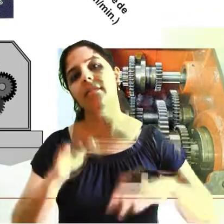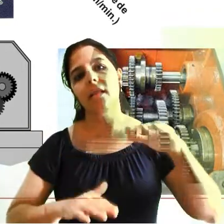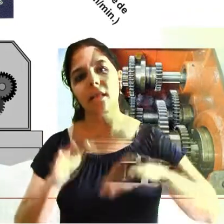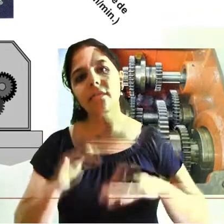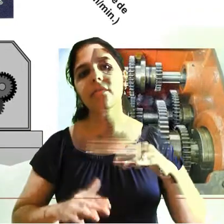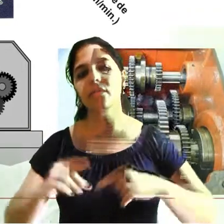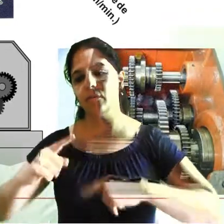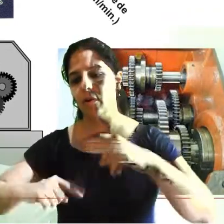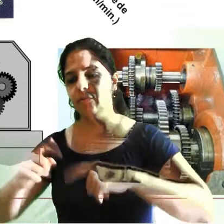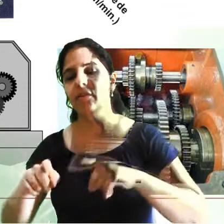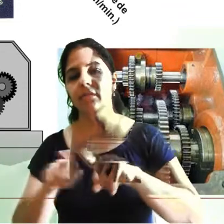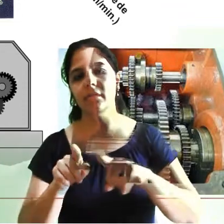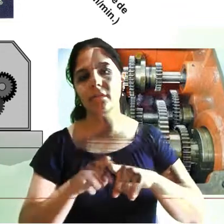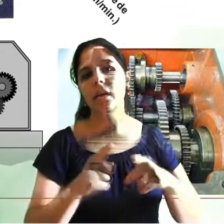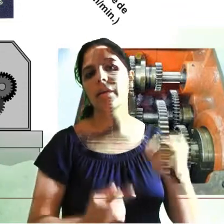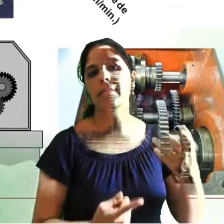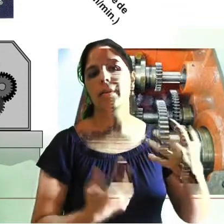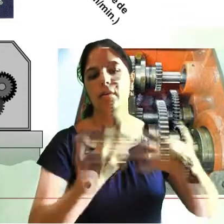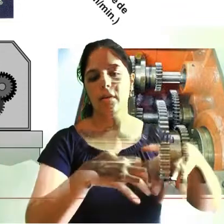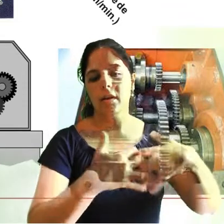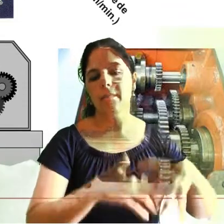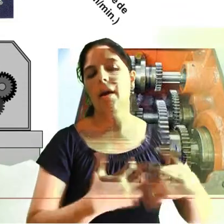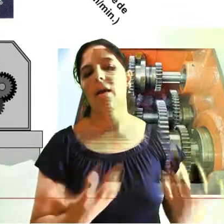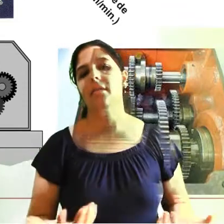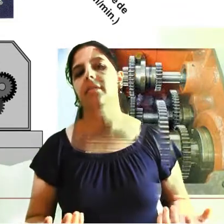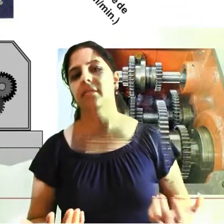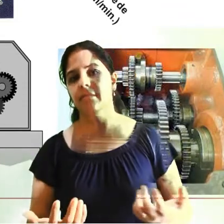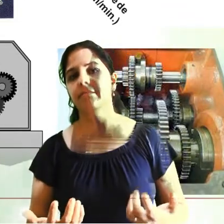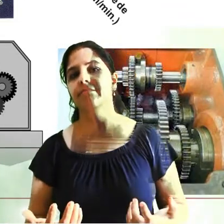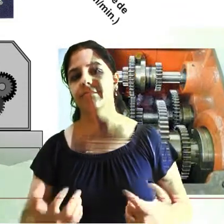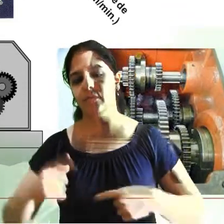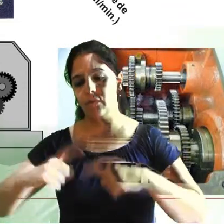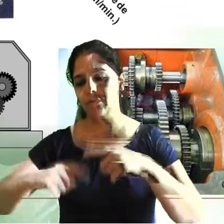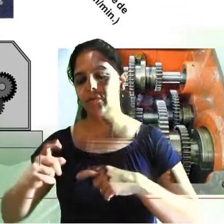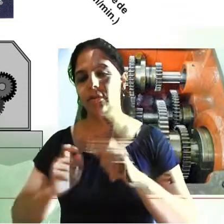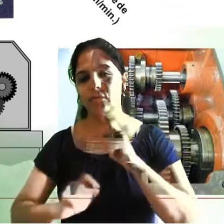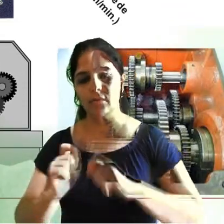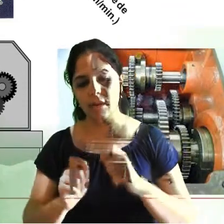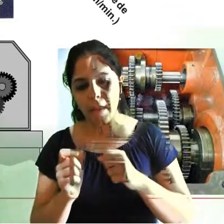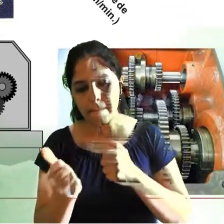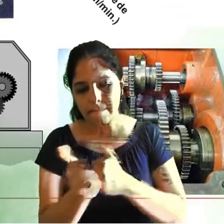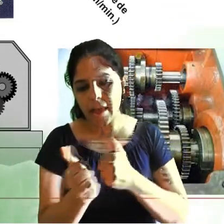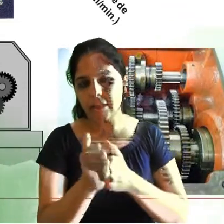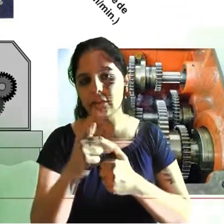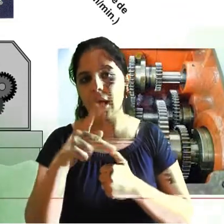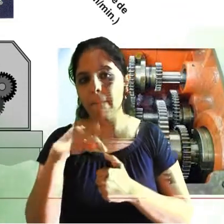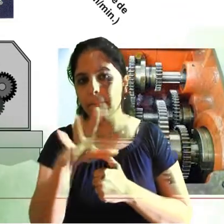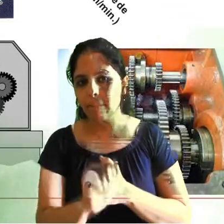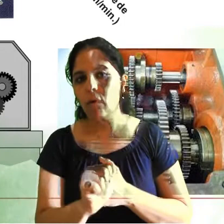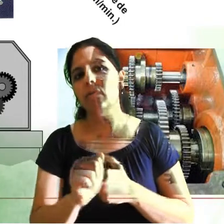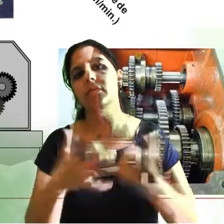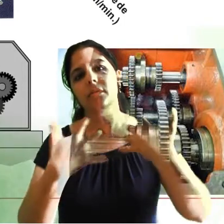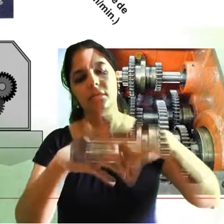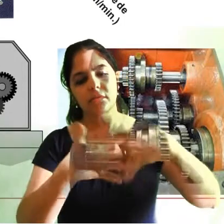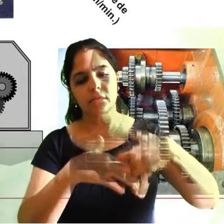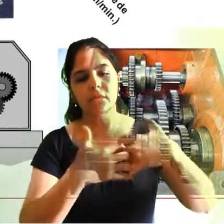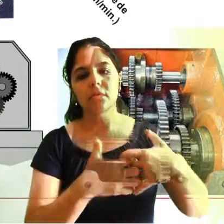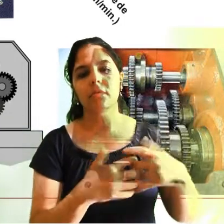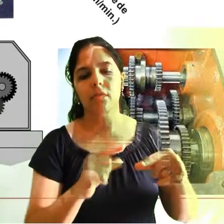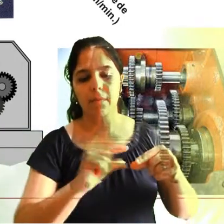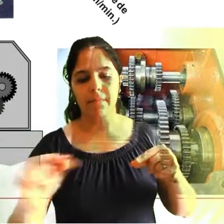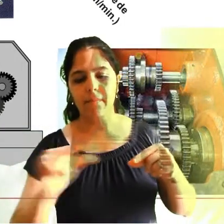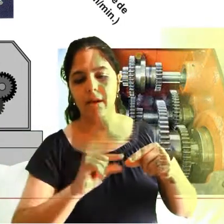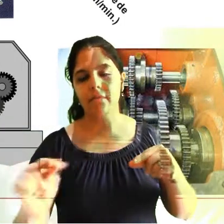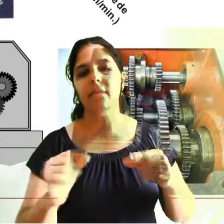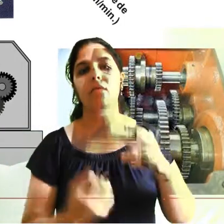entre a ferramenta e a peça, ou seja, a velocidade com que o diâmetro periférico da peça passa pela ponta da ferramenta. E conforme ele vai passando pela